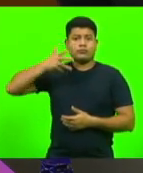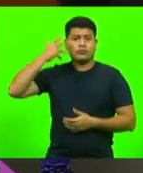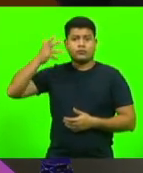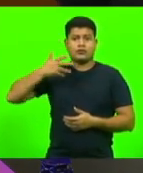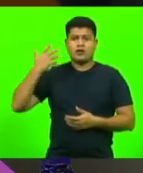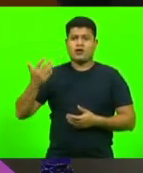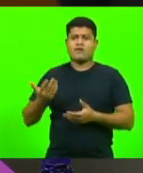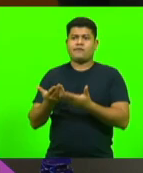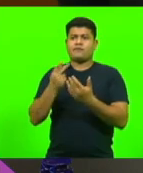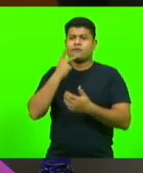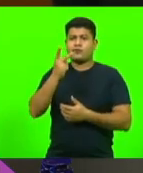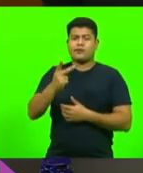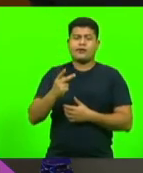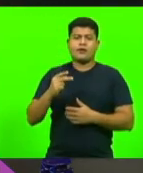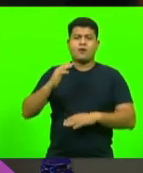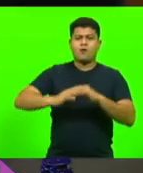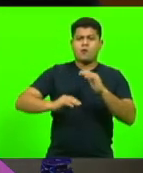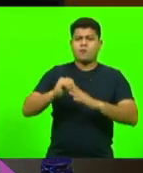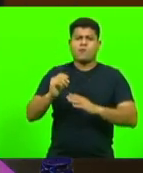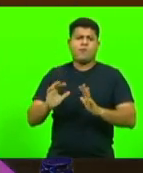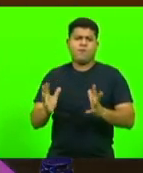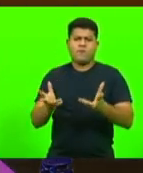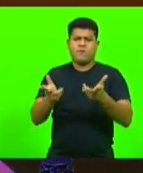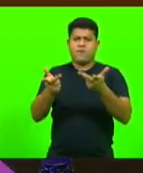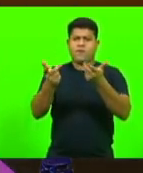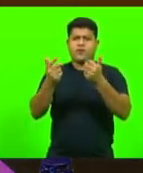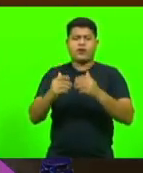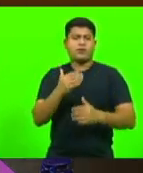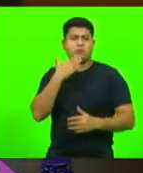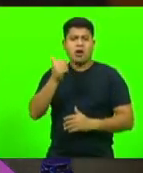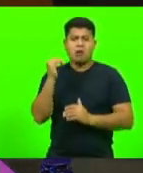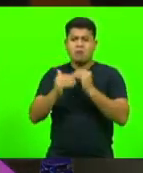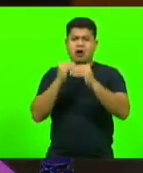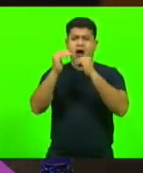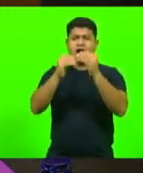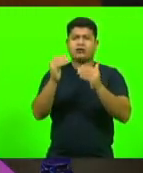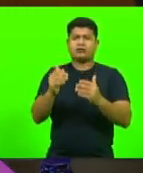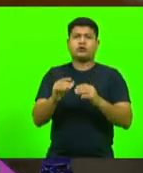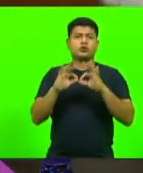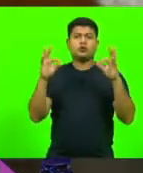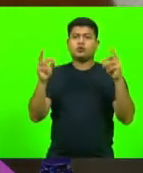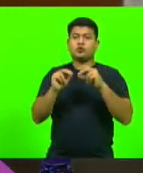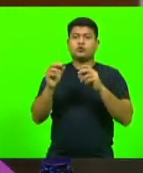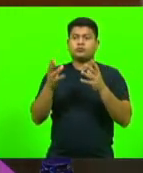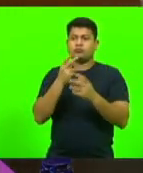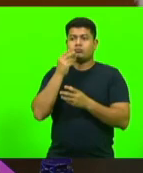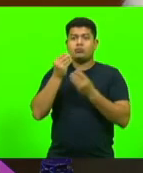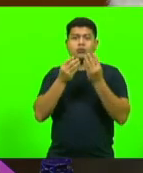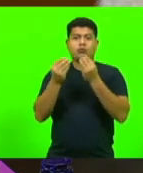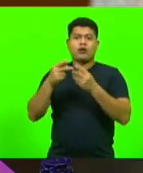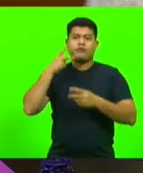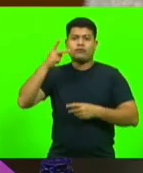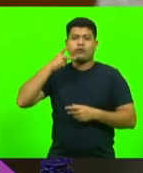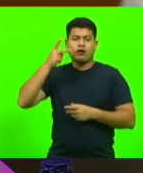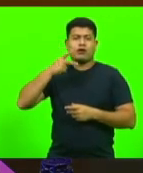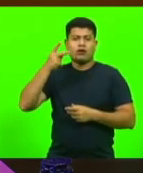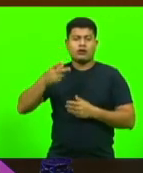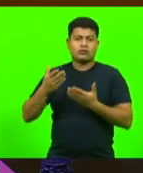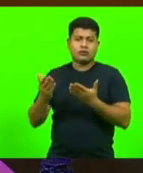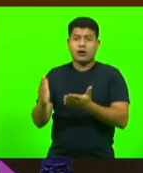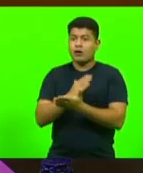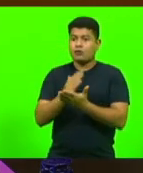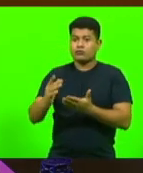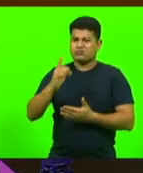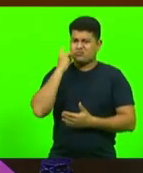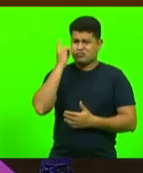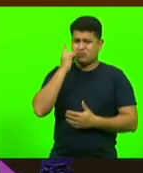modernização e eficiência é toda essa todo esse tipo de expressão que tanto gostam alguns deputados que querem